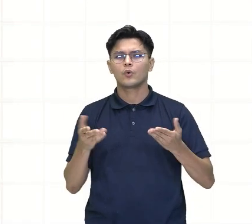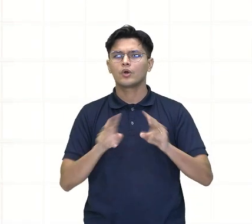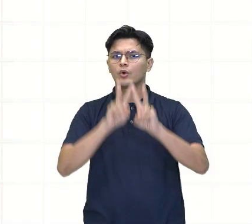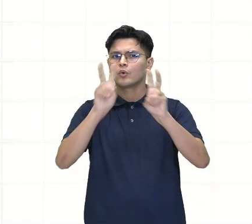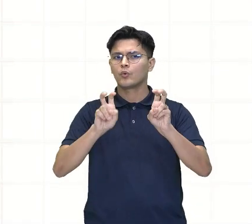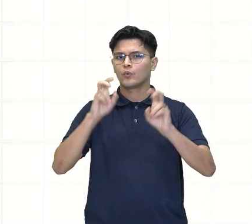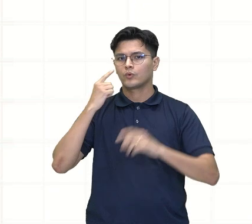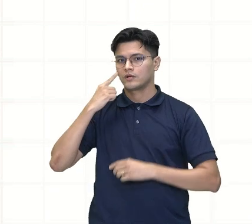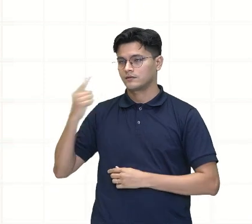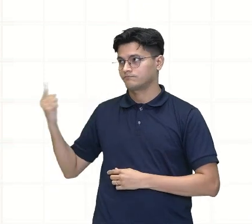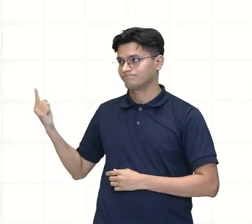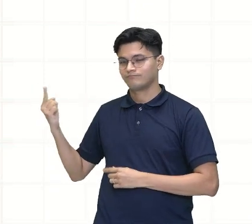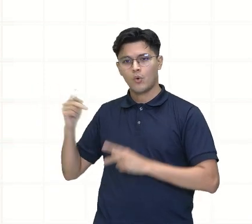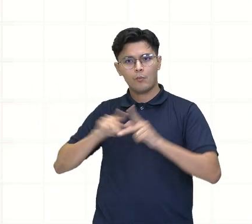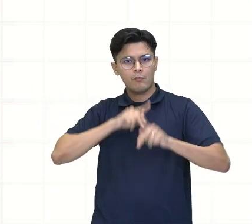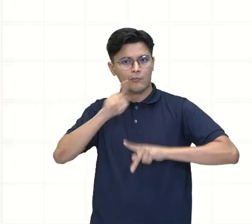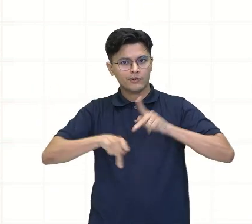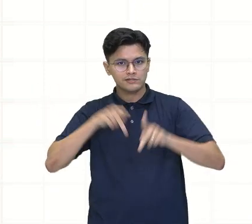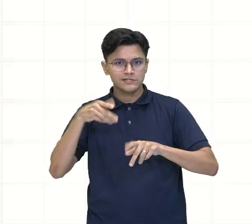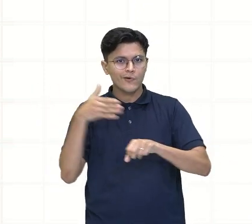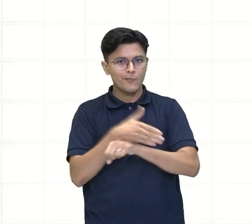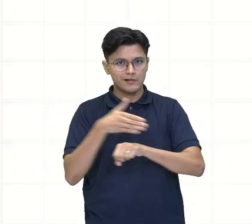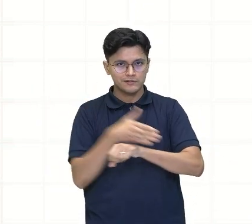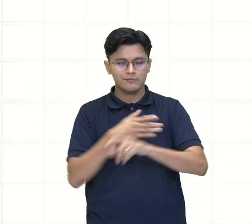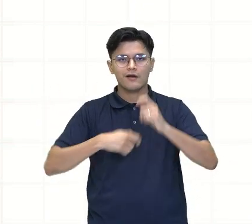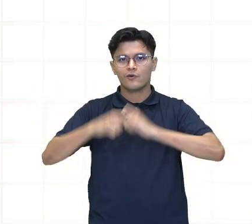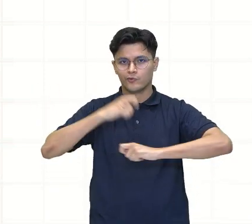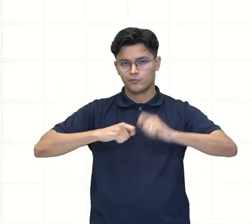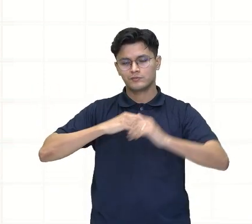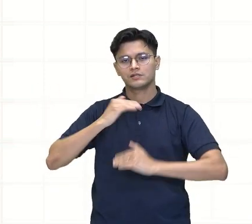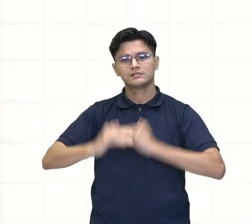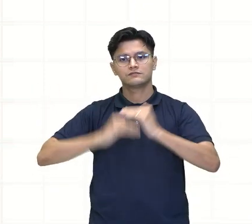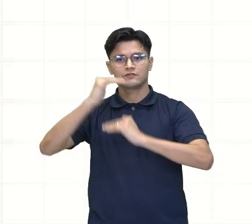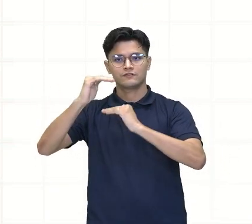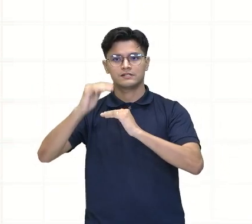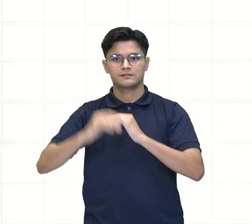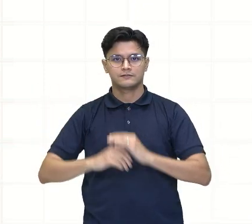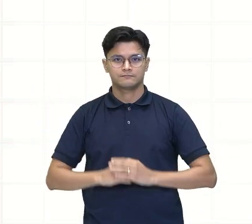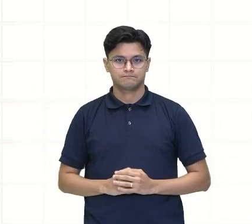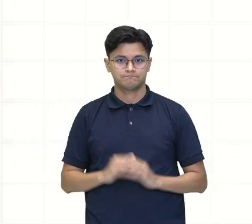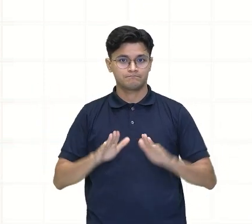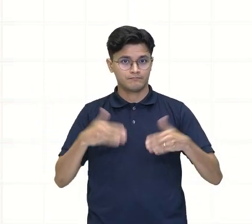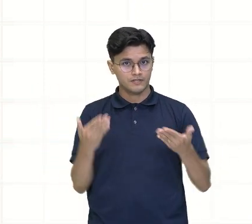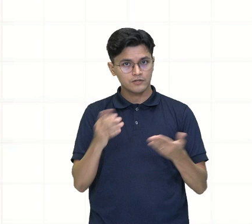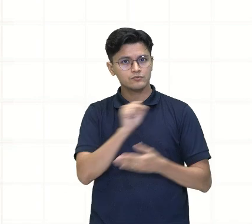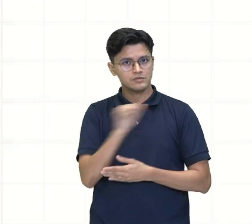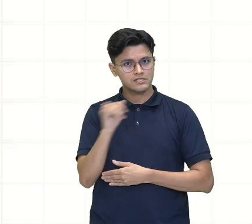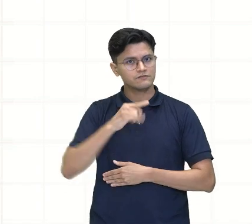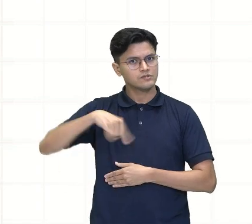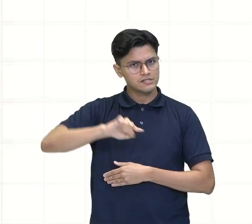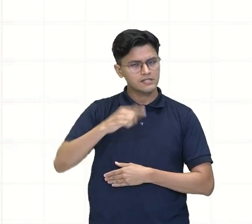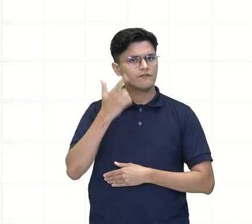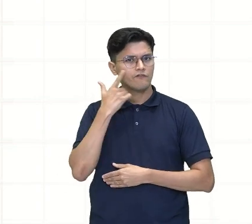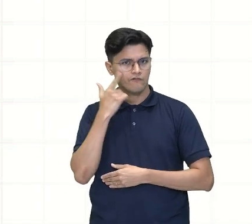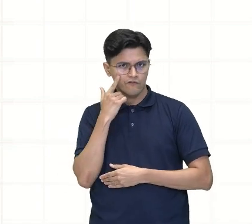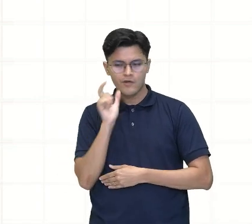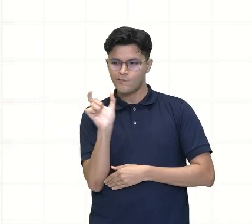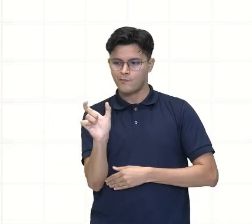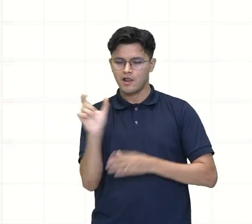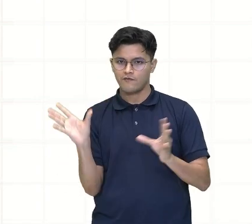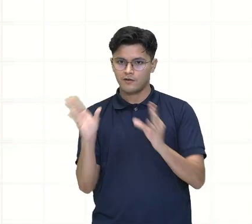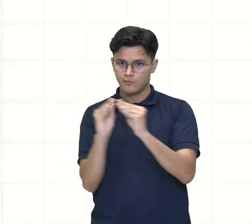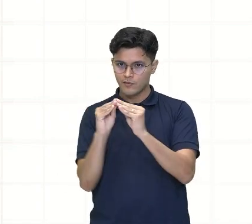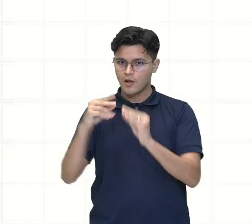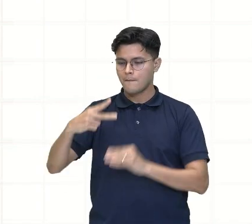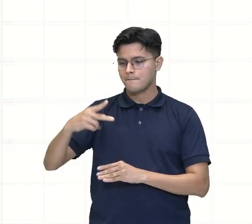Então, quando vocês virem essa sigla aqui, a gente já sabe, né? Vocês já vão saber que a gente tem aí a população